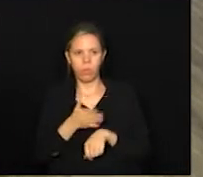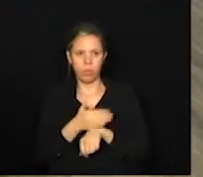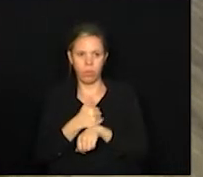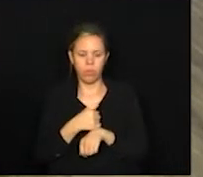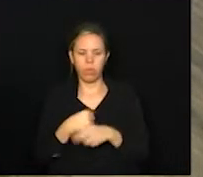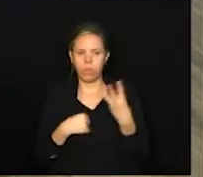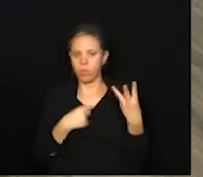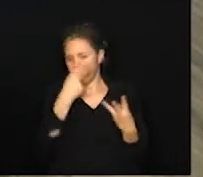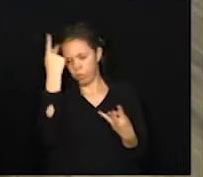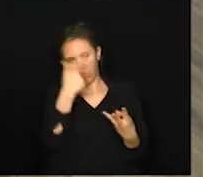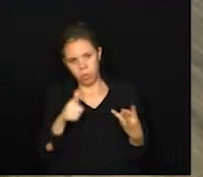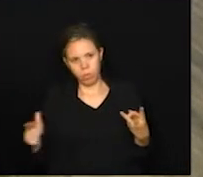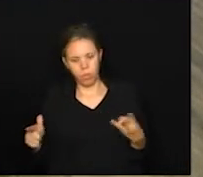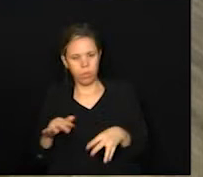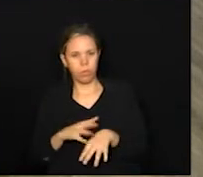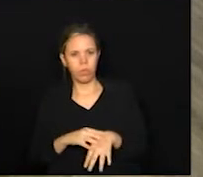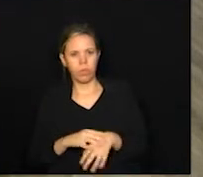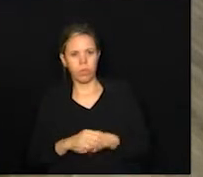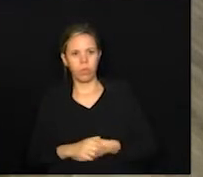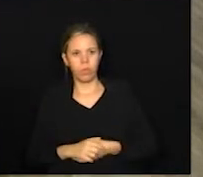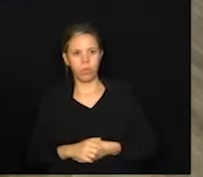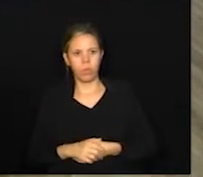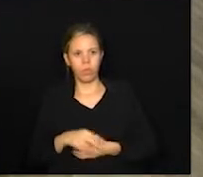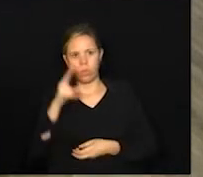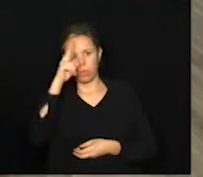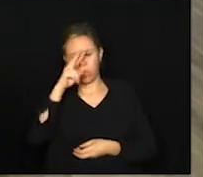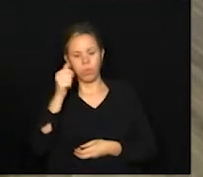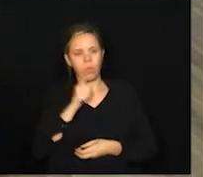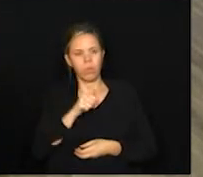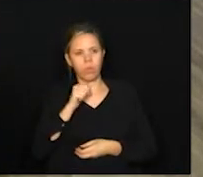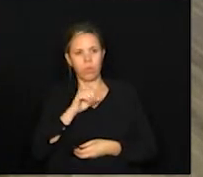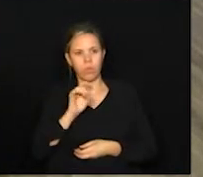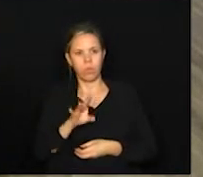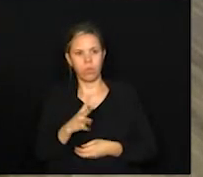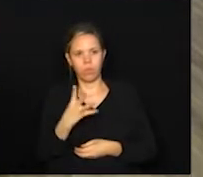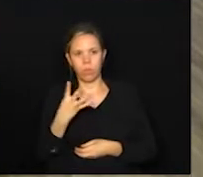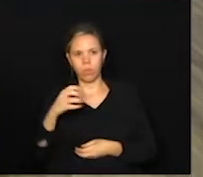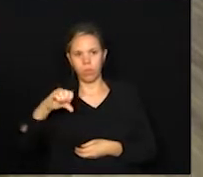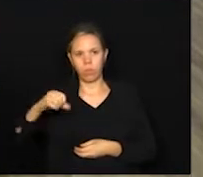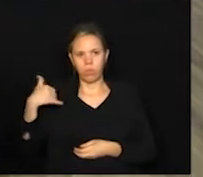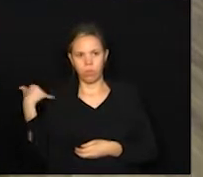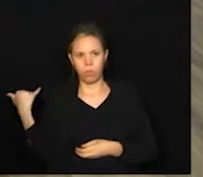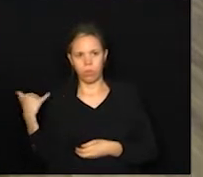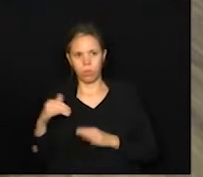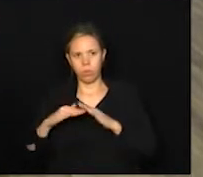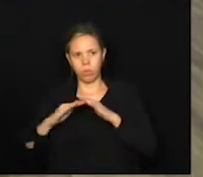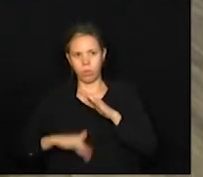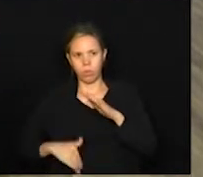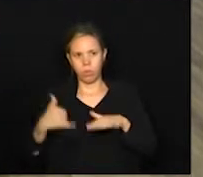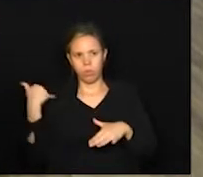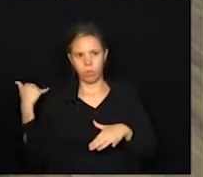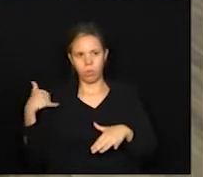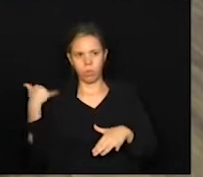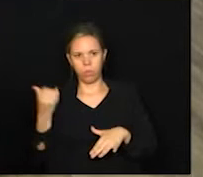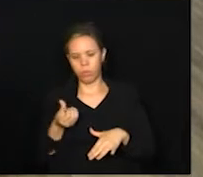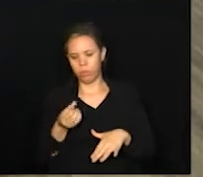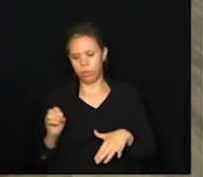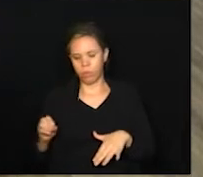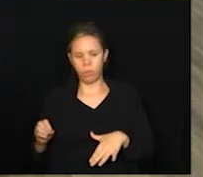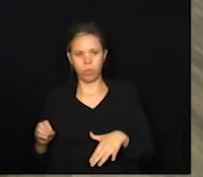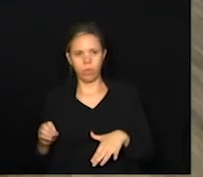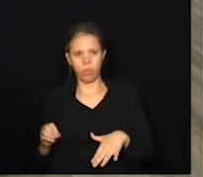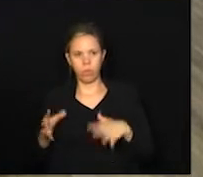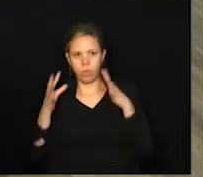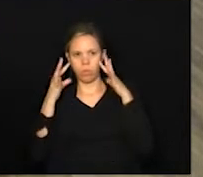3 não tinham comorbidades. A gente lembra que uma mulher de apenas 49 anos, então abaixo da faixa etária dos 60, e